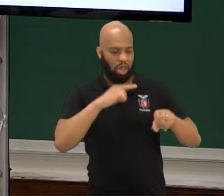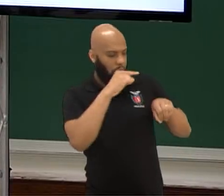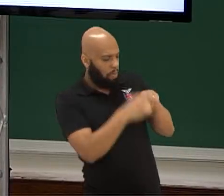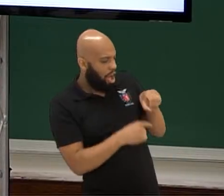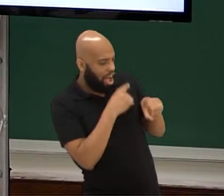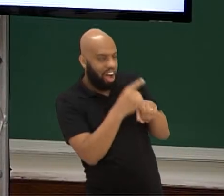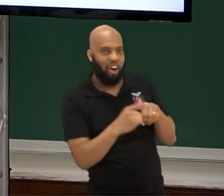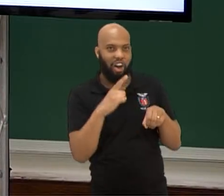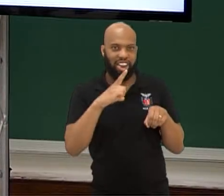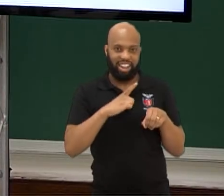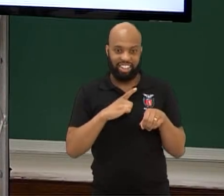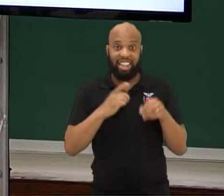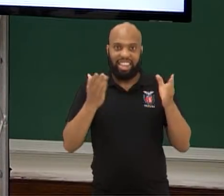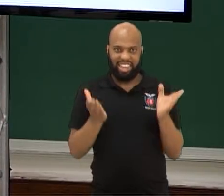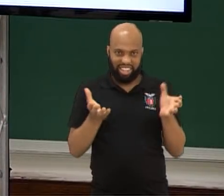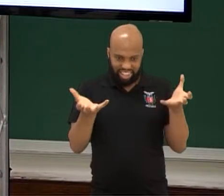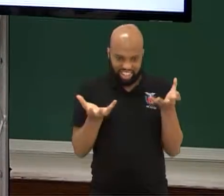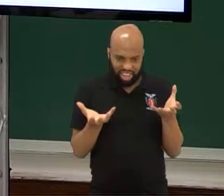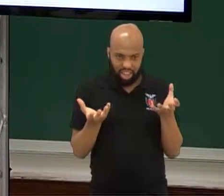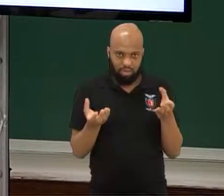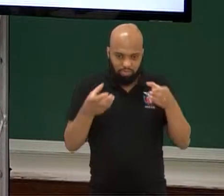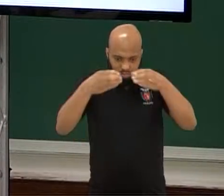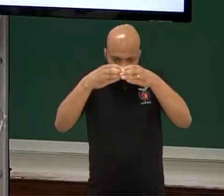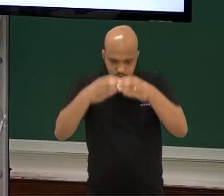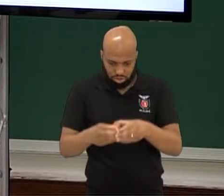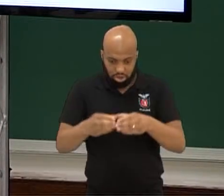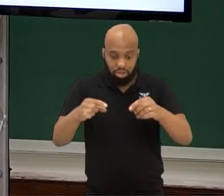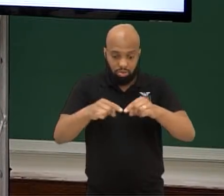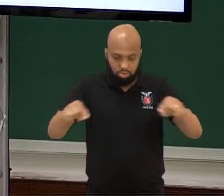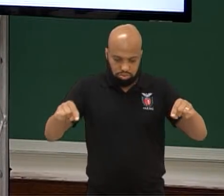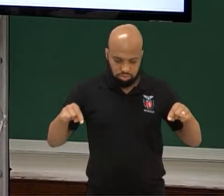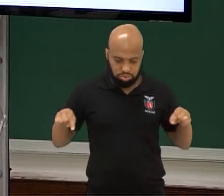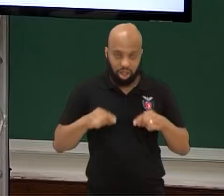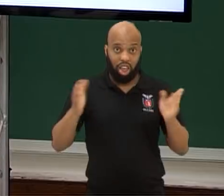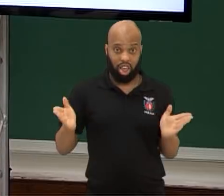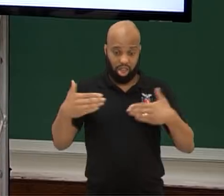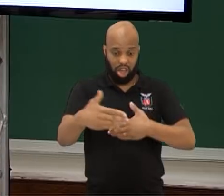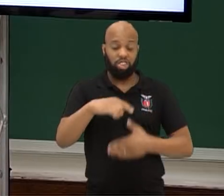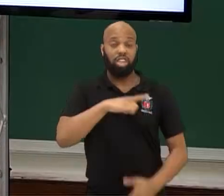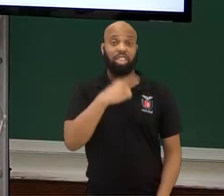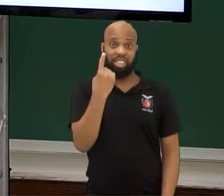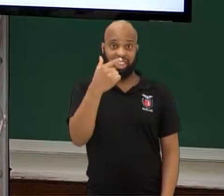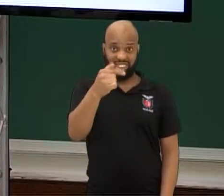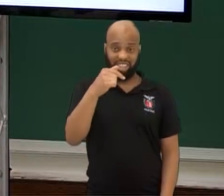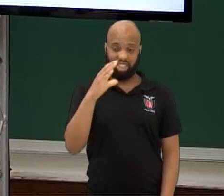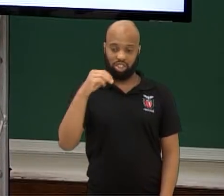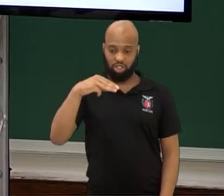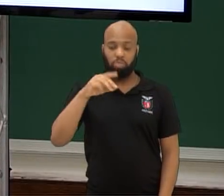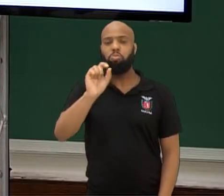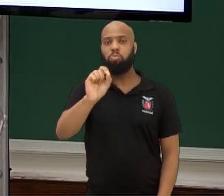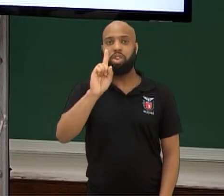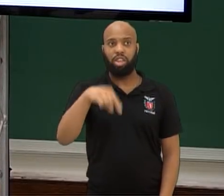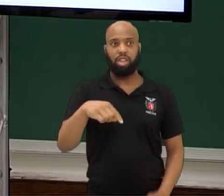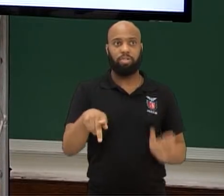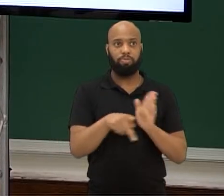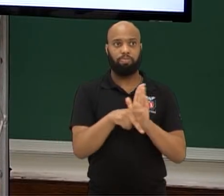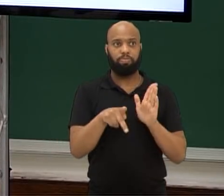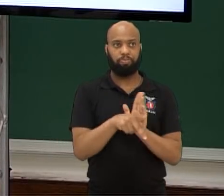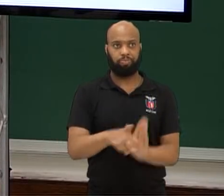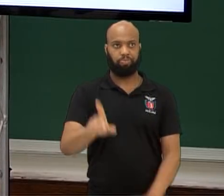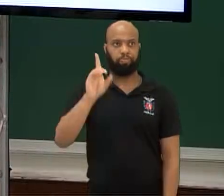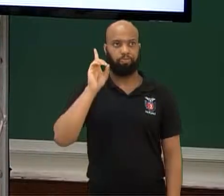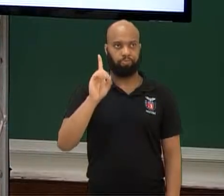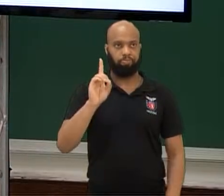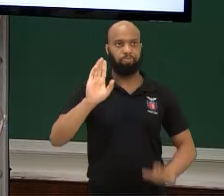eu quero embalar esta roda, sabendo que ela tem 17 centímetros de diâmetro.